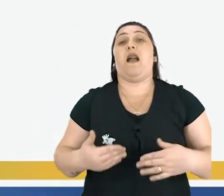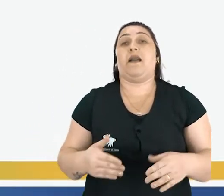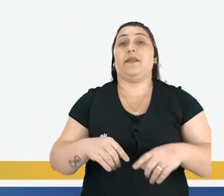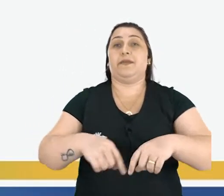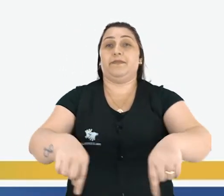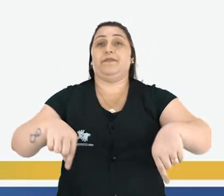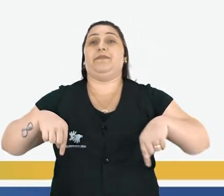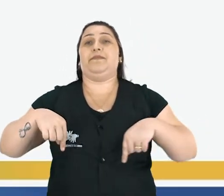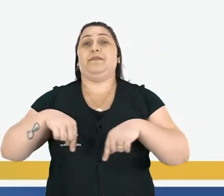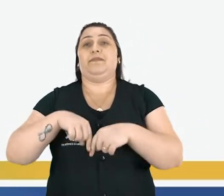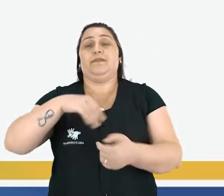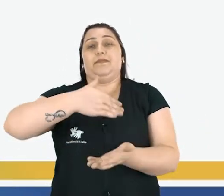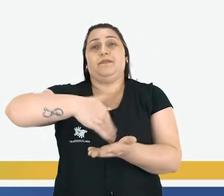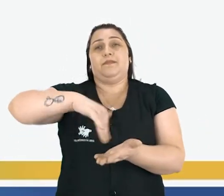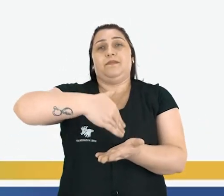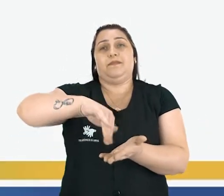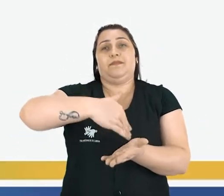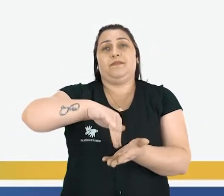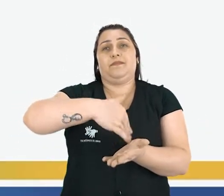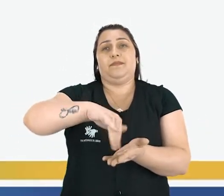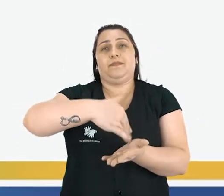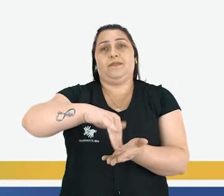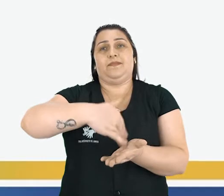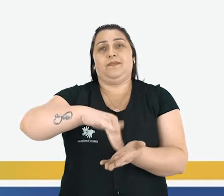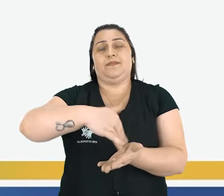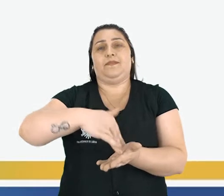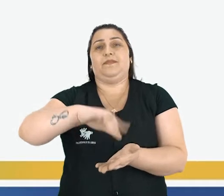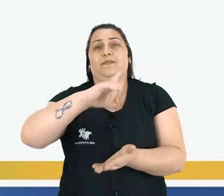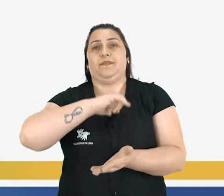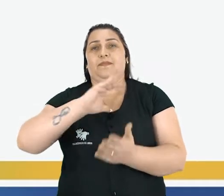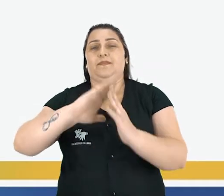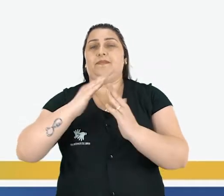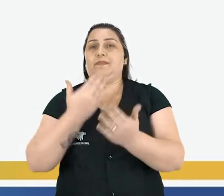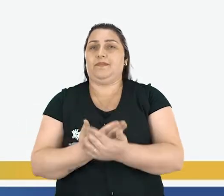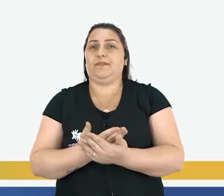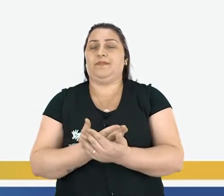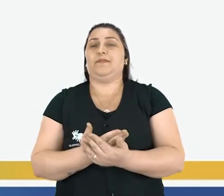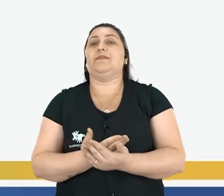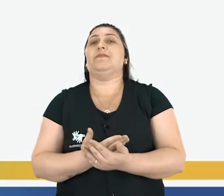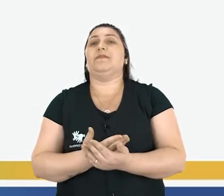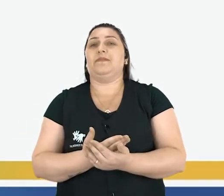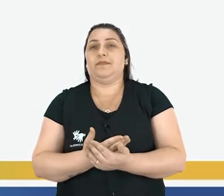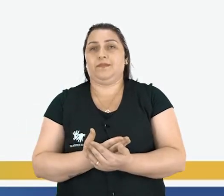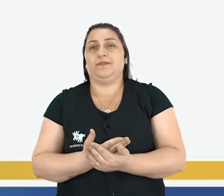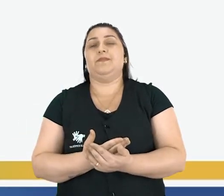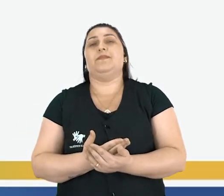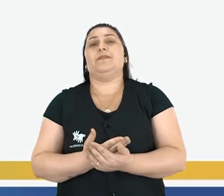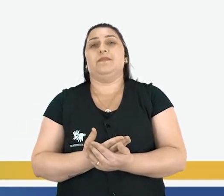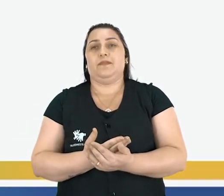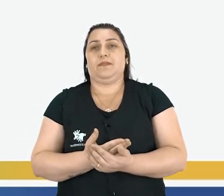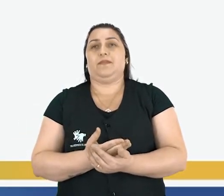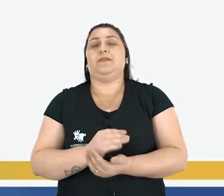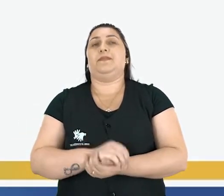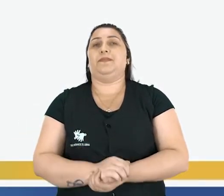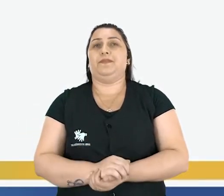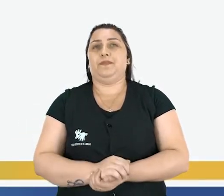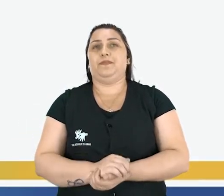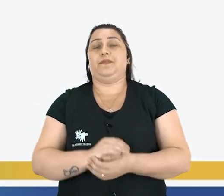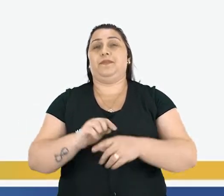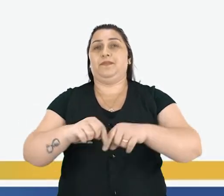a secretaria geralmente têm na escola tem escola que tem a secretaria